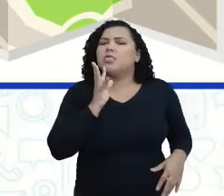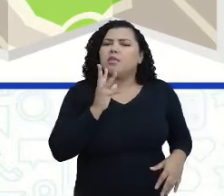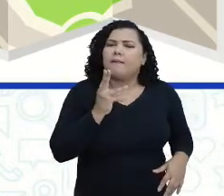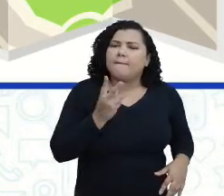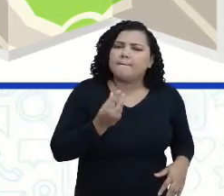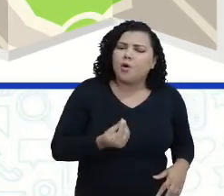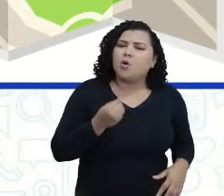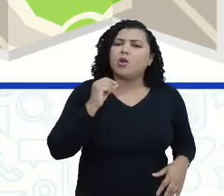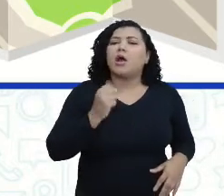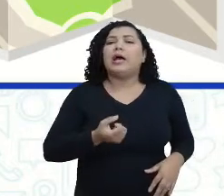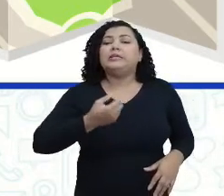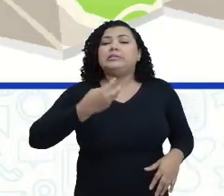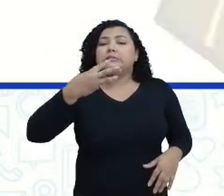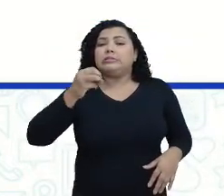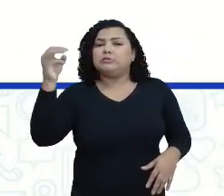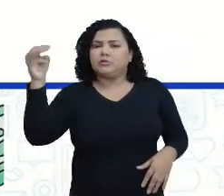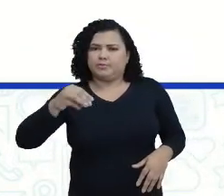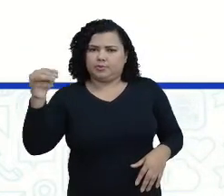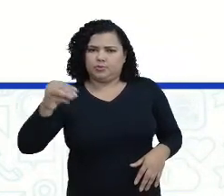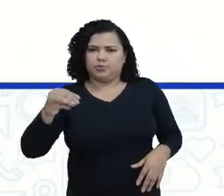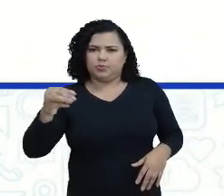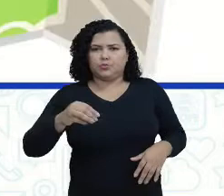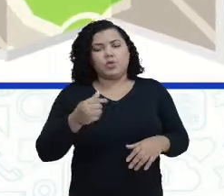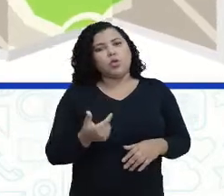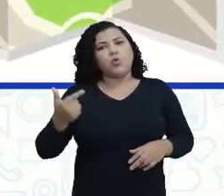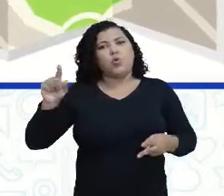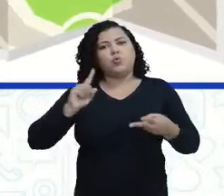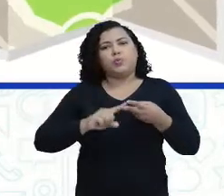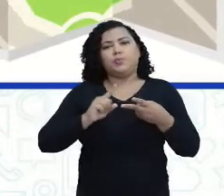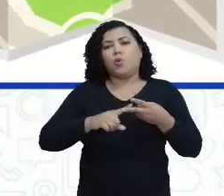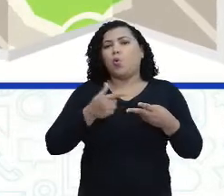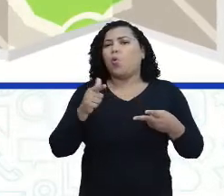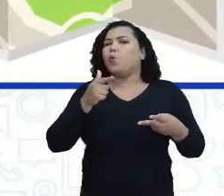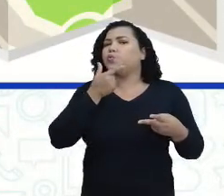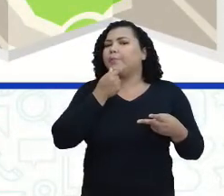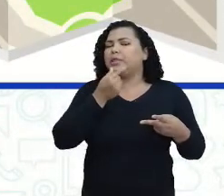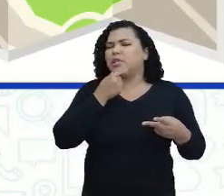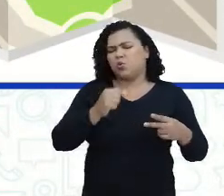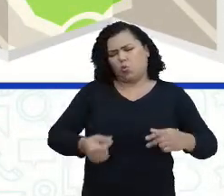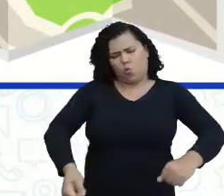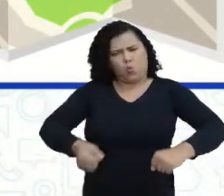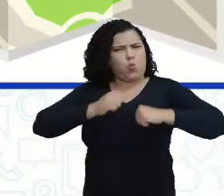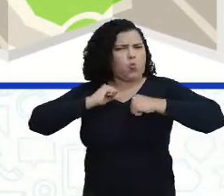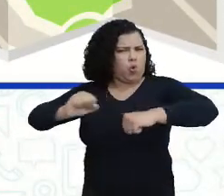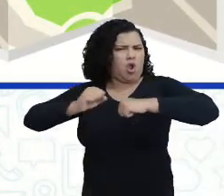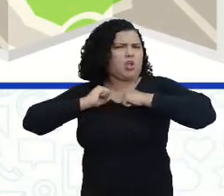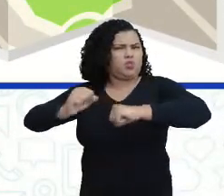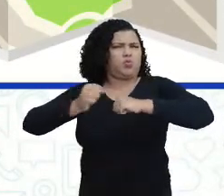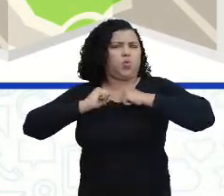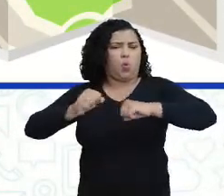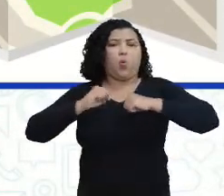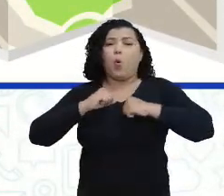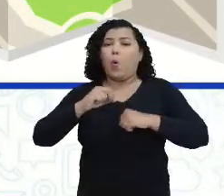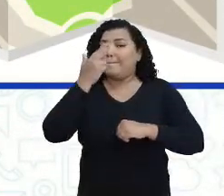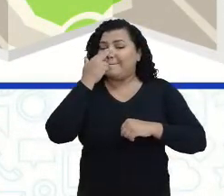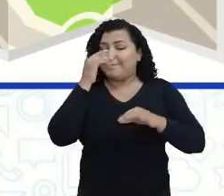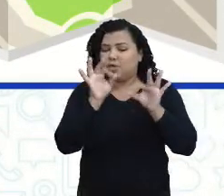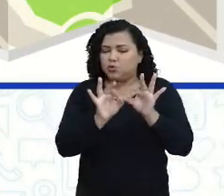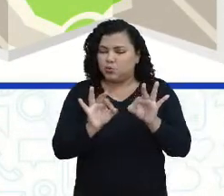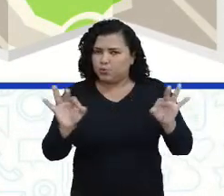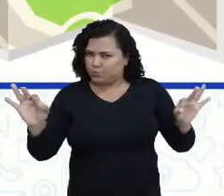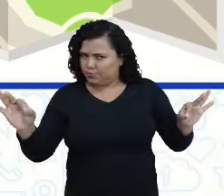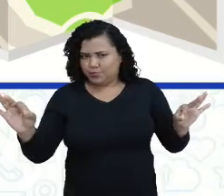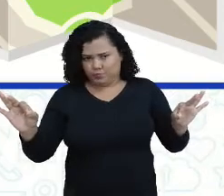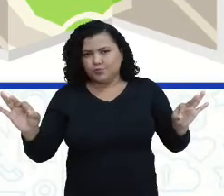para fazer esse trajeto. E numa outra situação, imagine uma outra pessoa, um outro garoto correndo, tendo que fazer